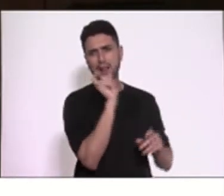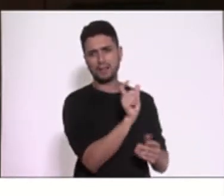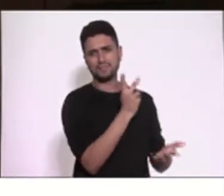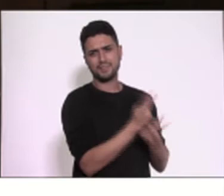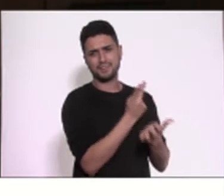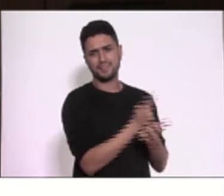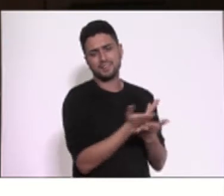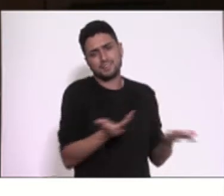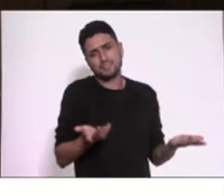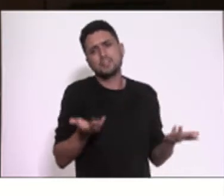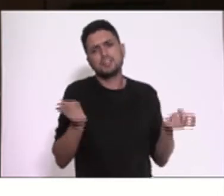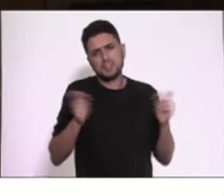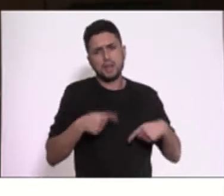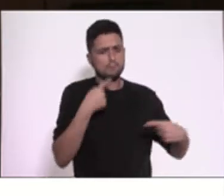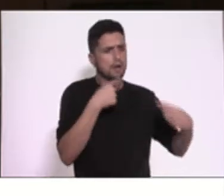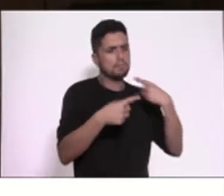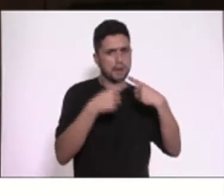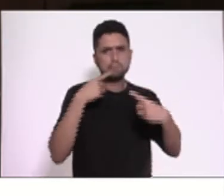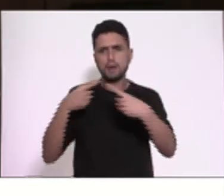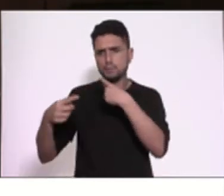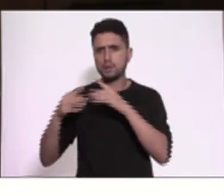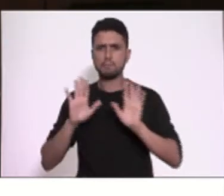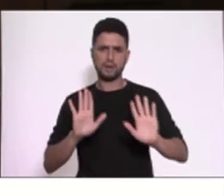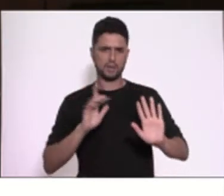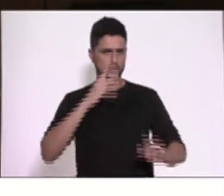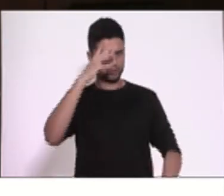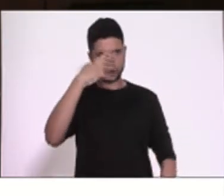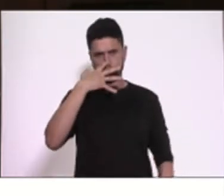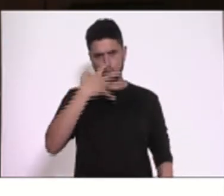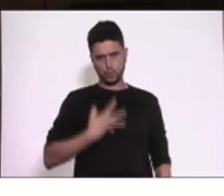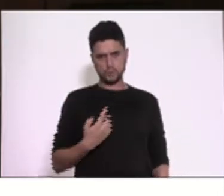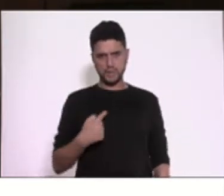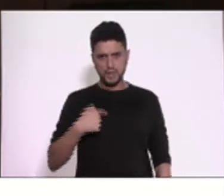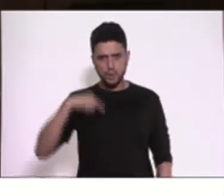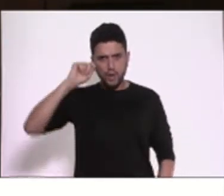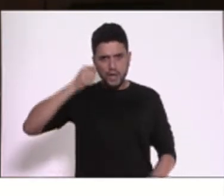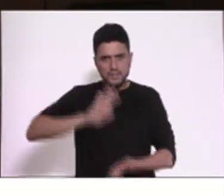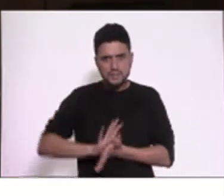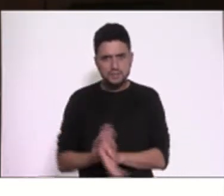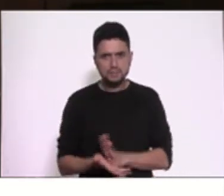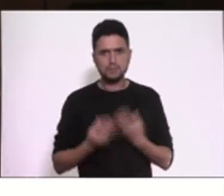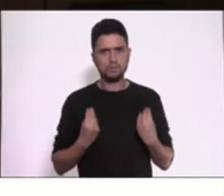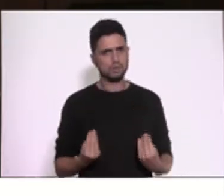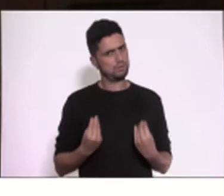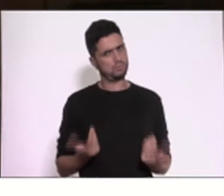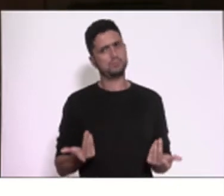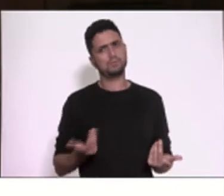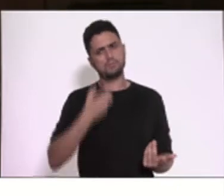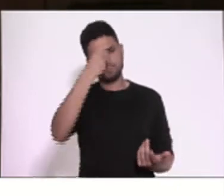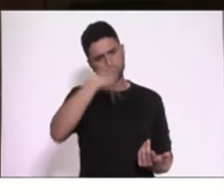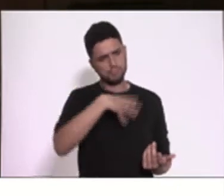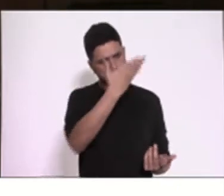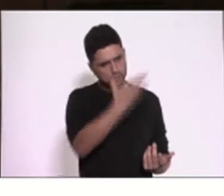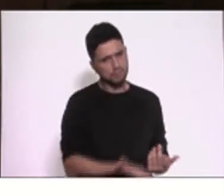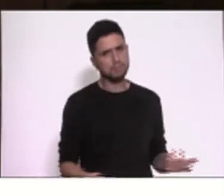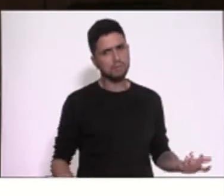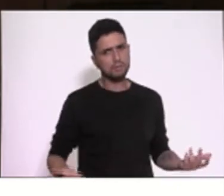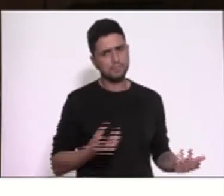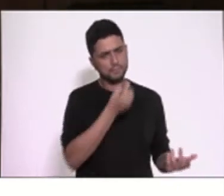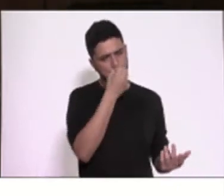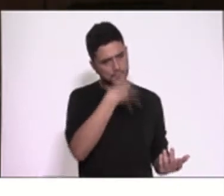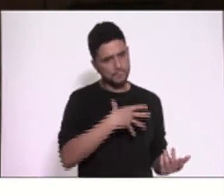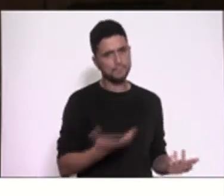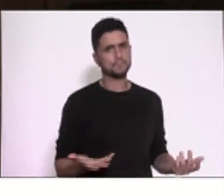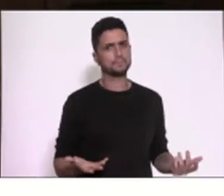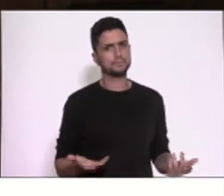gente quiser debater, eu debato. Agora, não venha me chamar de racista, porque isso é uma indelicadeza no melhor